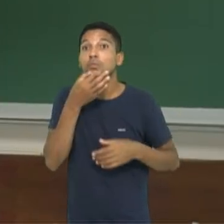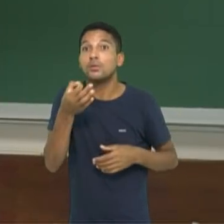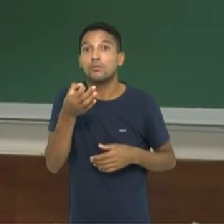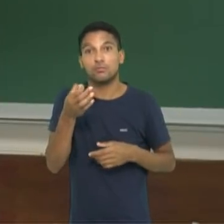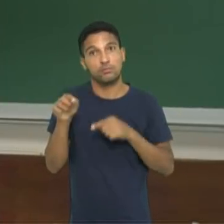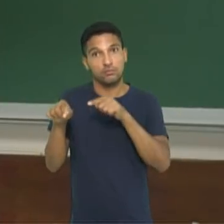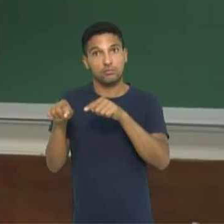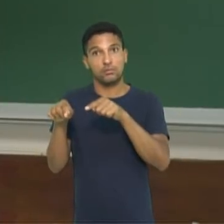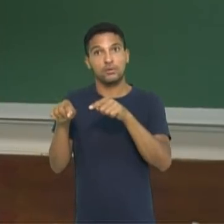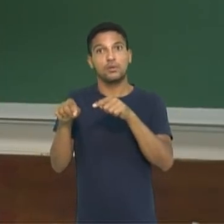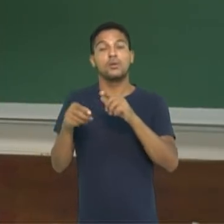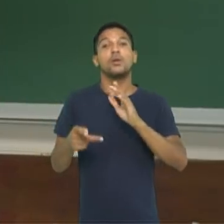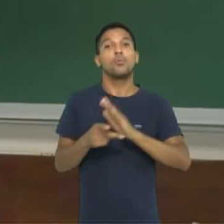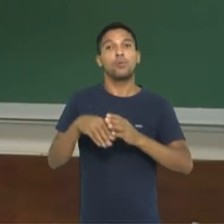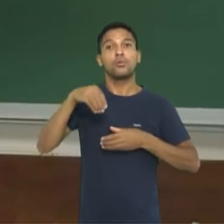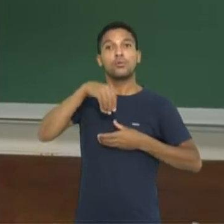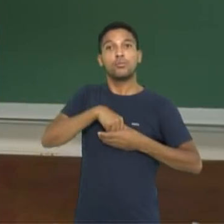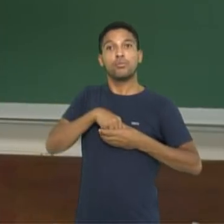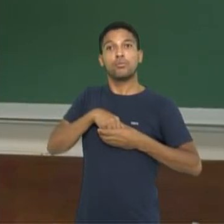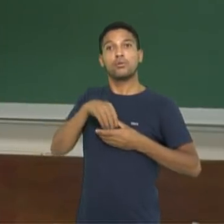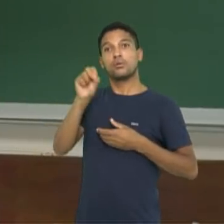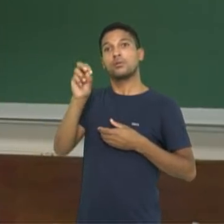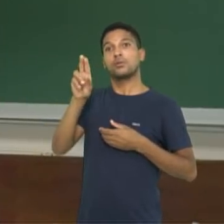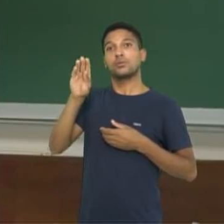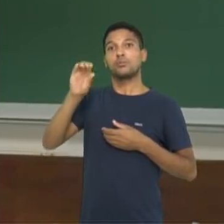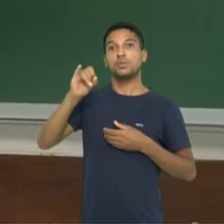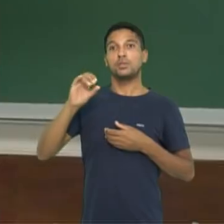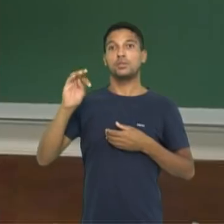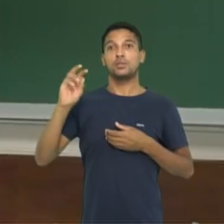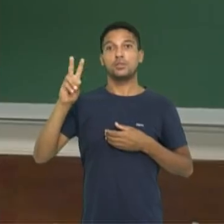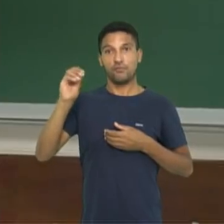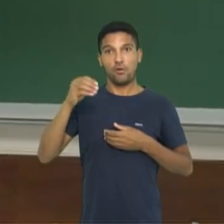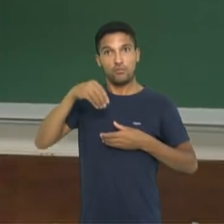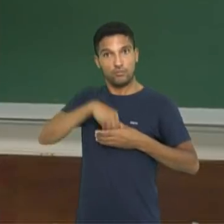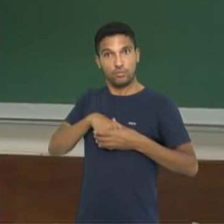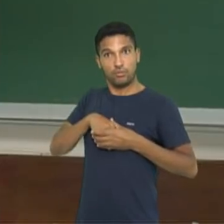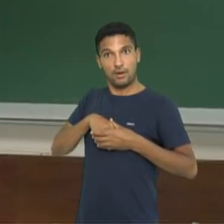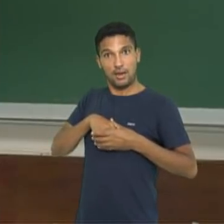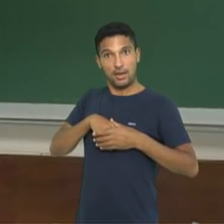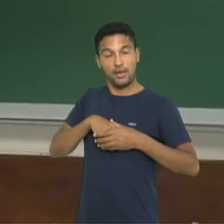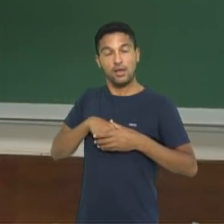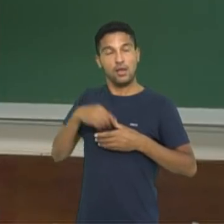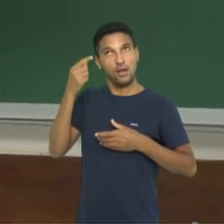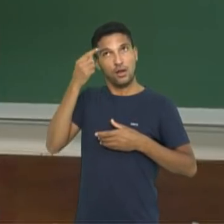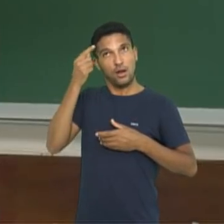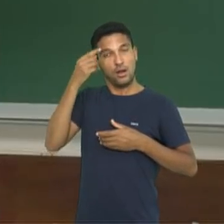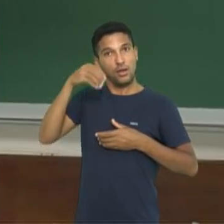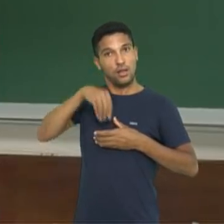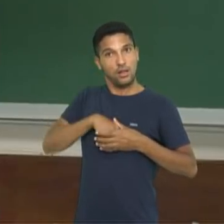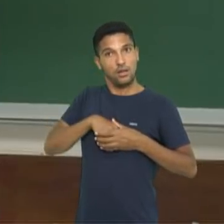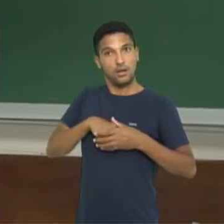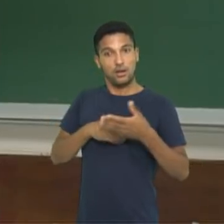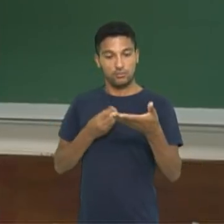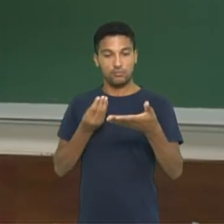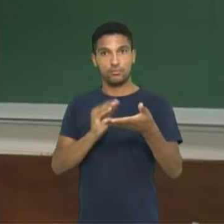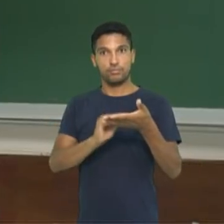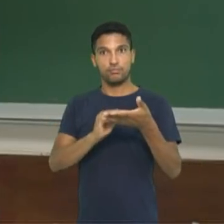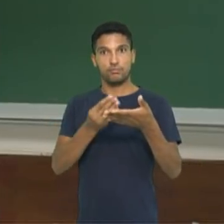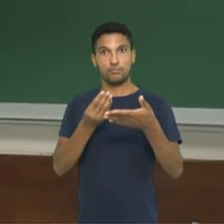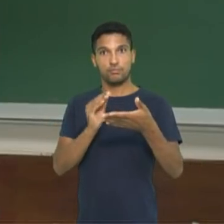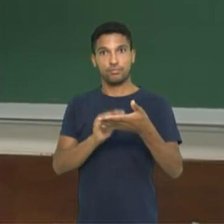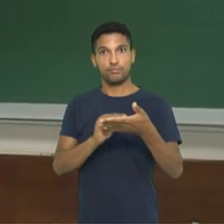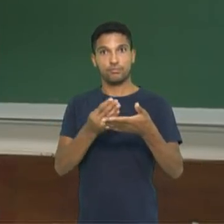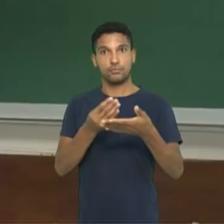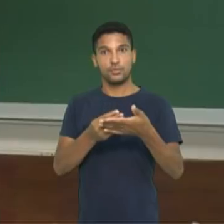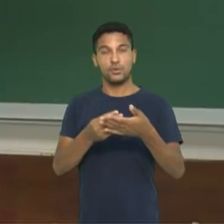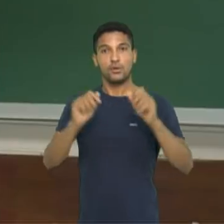de subjetivo, porque é centrado no eu do sujeito que fala, no eu do sujeito que enuncia algo, né? Que profere um discurso.